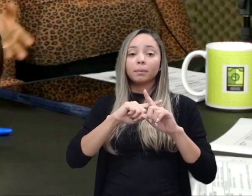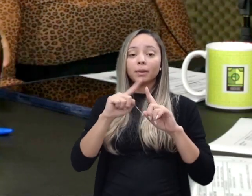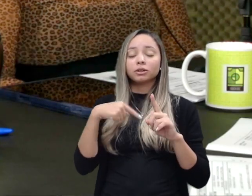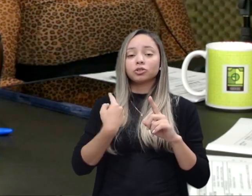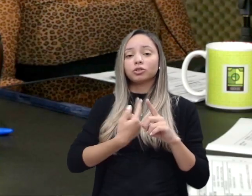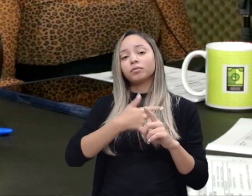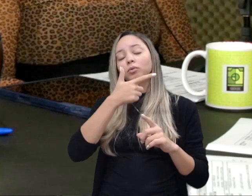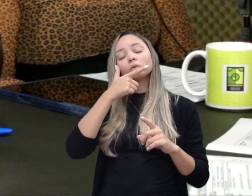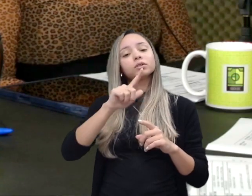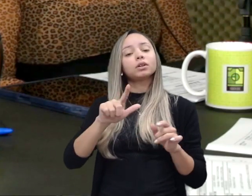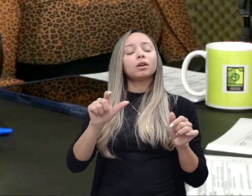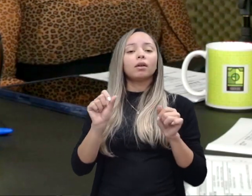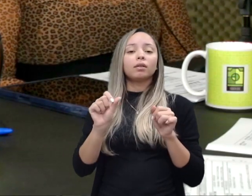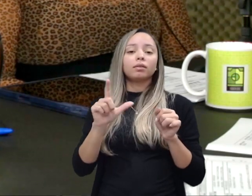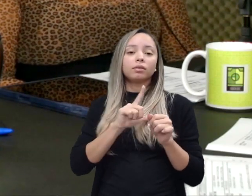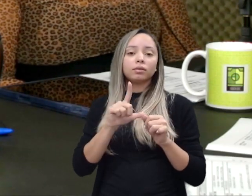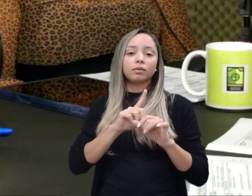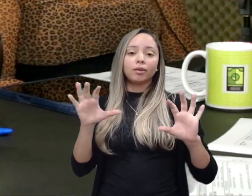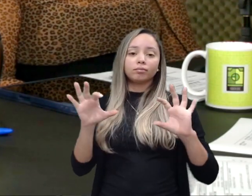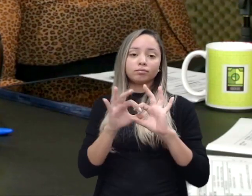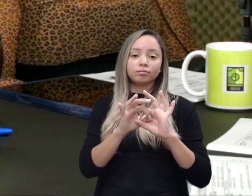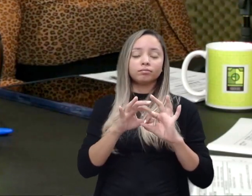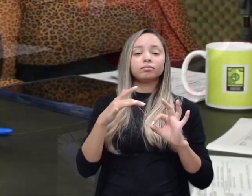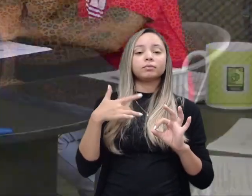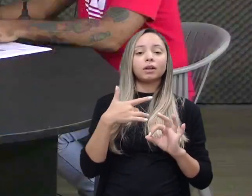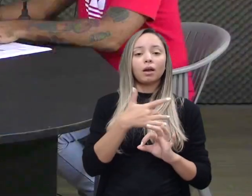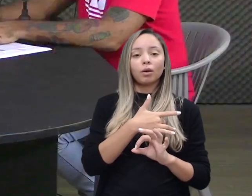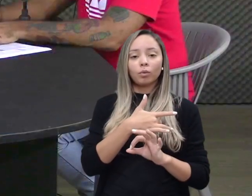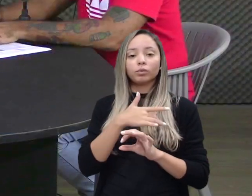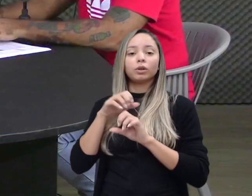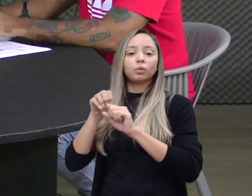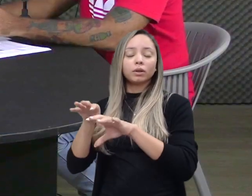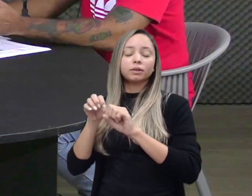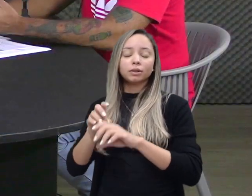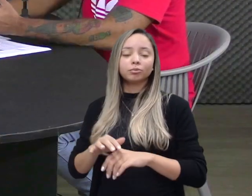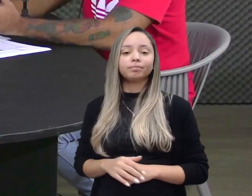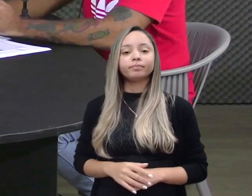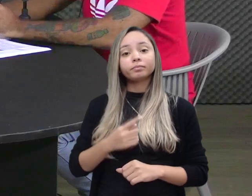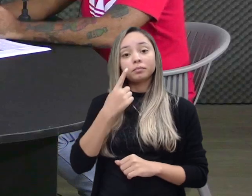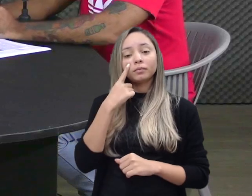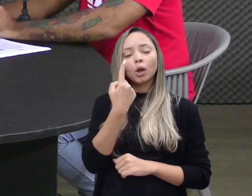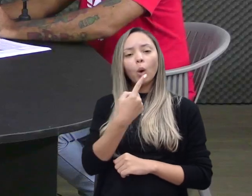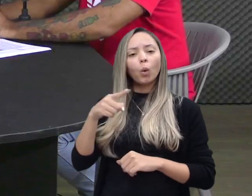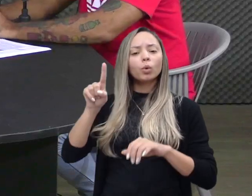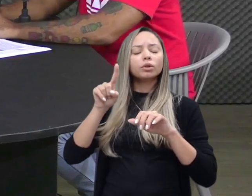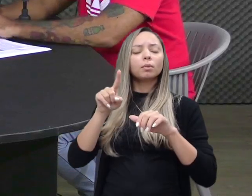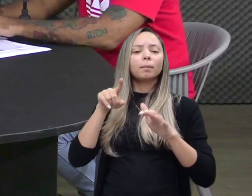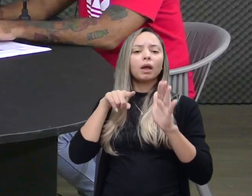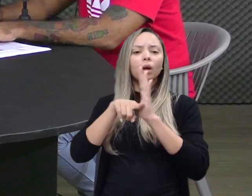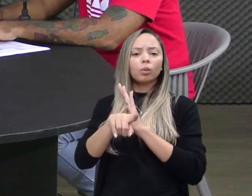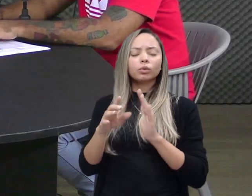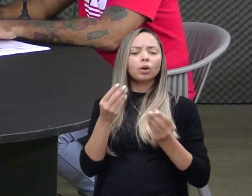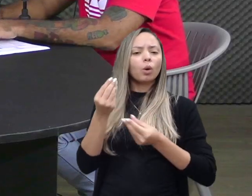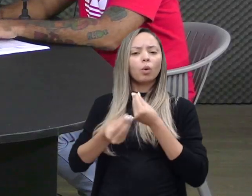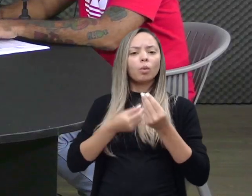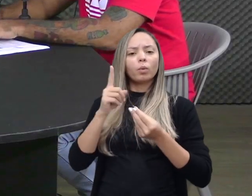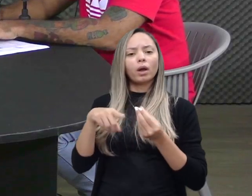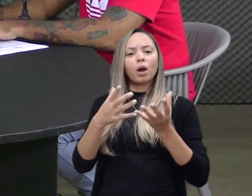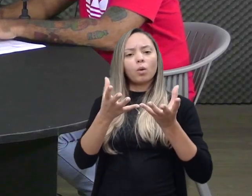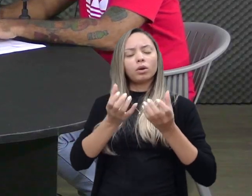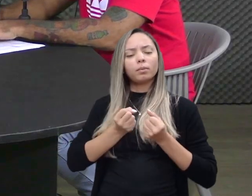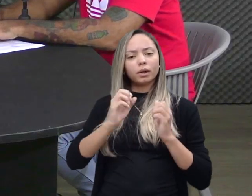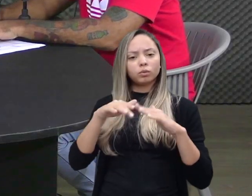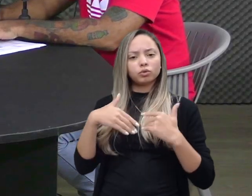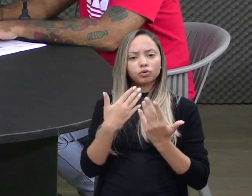entre saúde e educação e conseguir bons frutos. Uma última pergunta, como é que é esse acolhimento das escolas? Vocês vão através